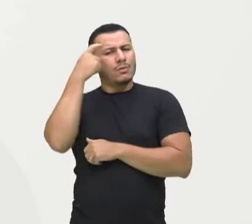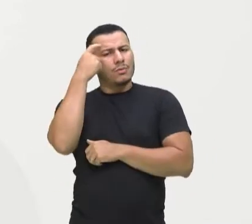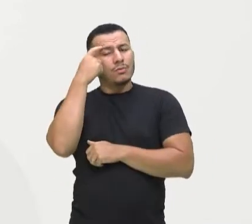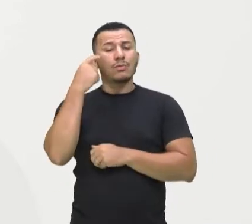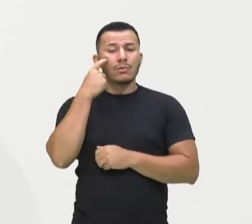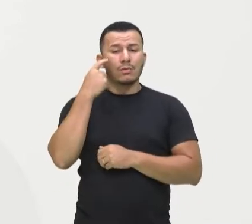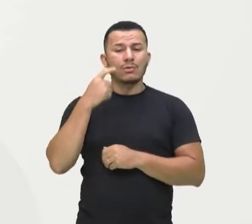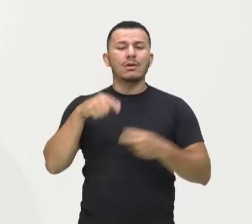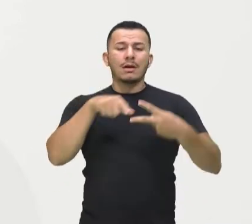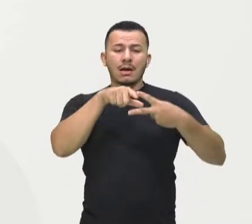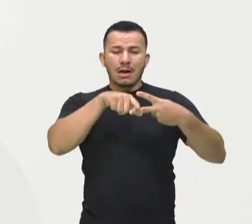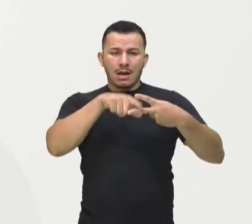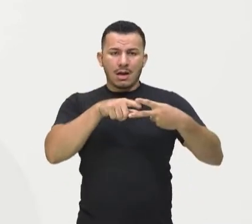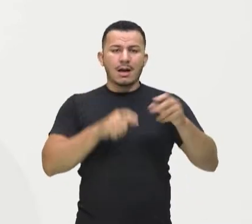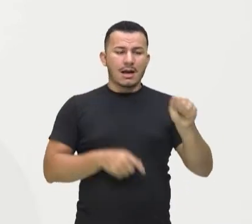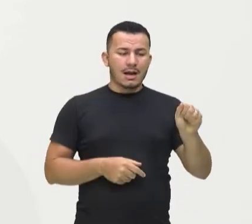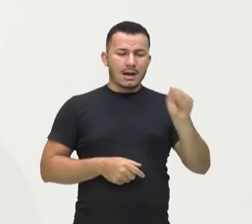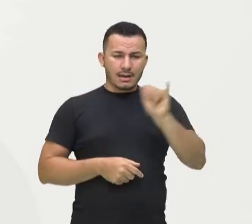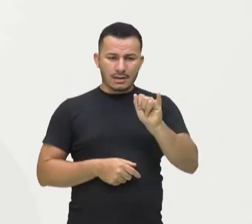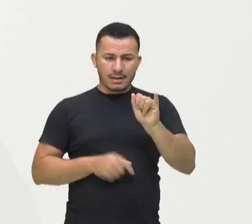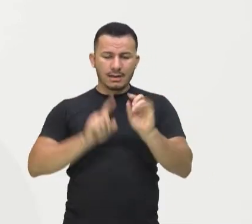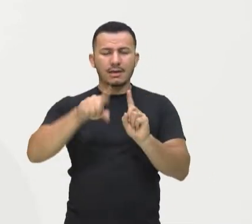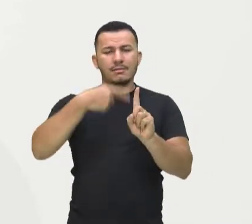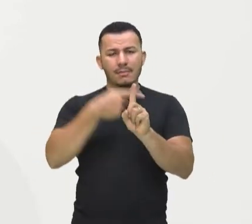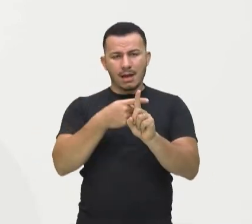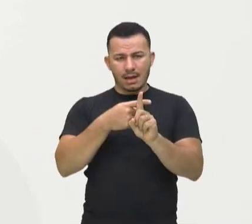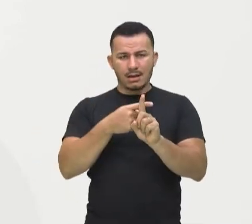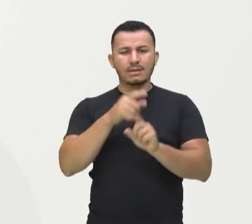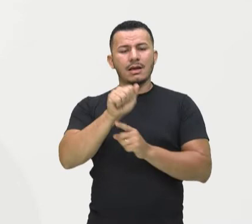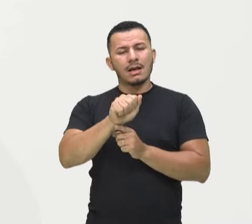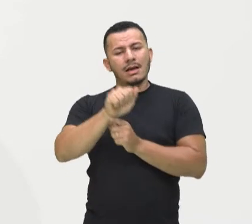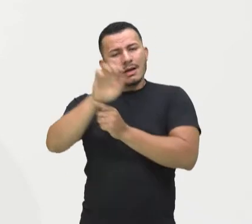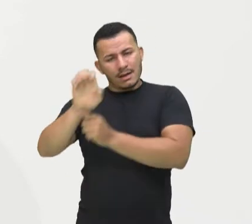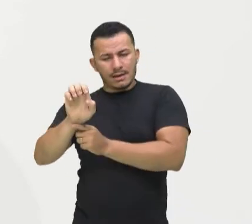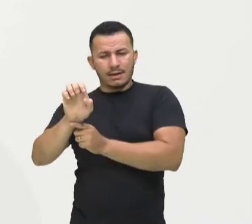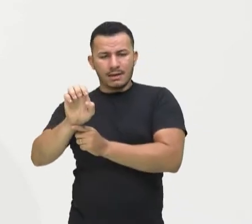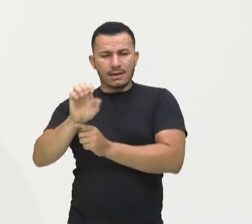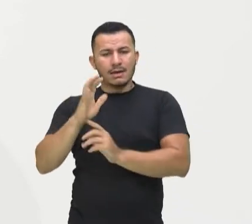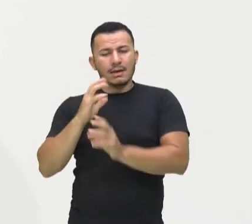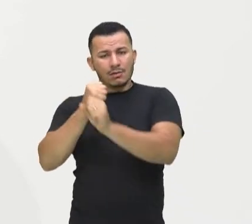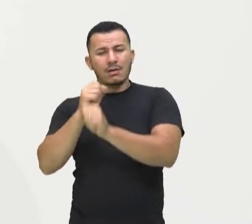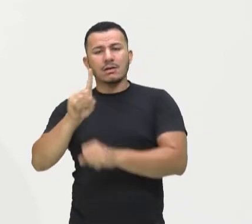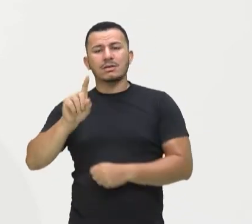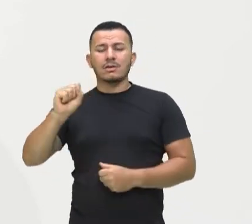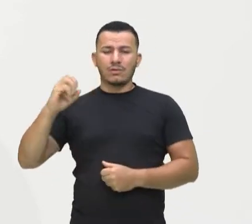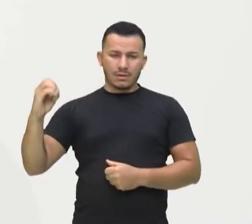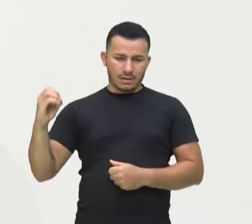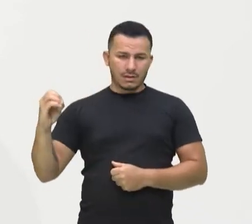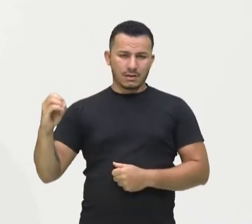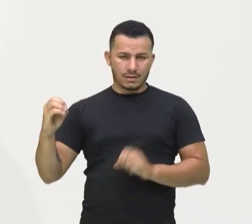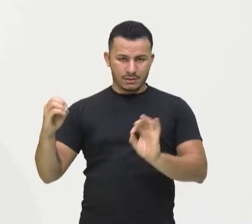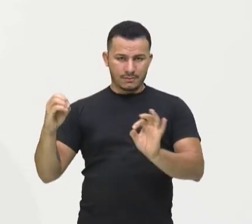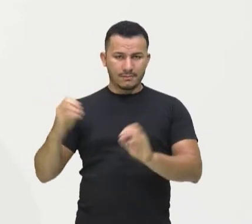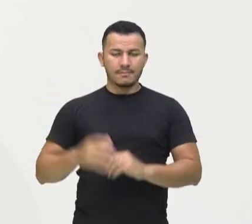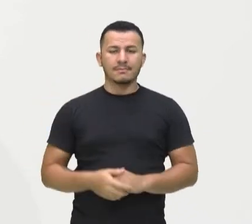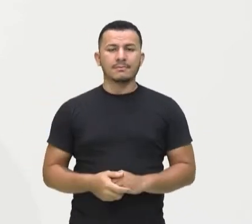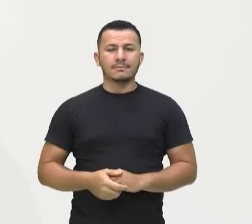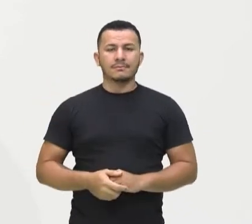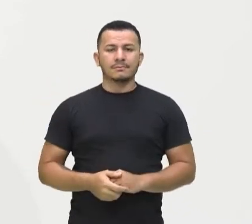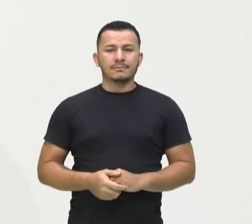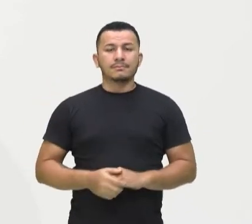aqui, ó, ângulo interno mais ângulo externo igual a 180 graus,